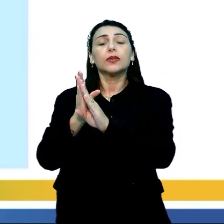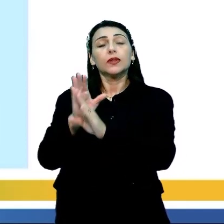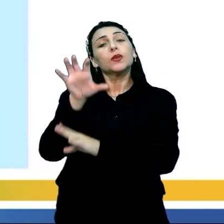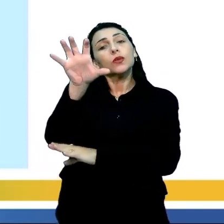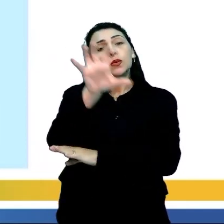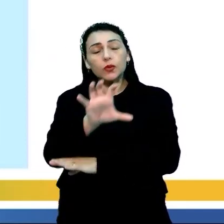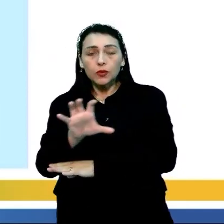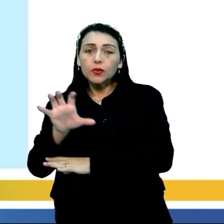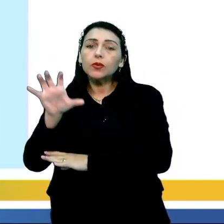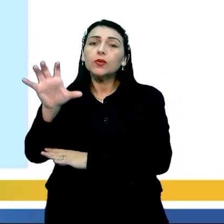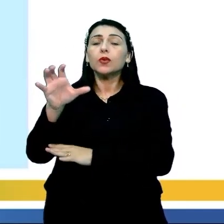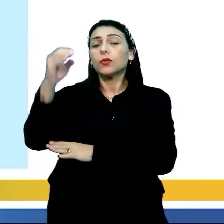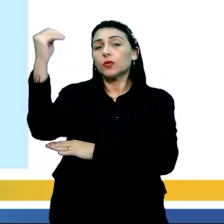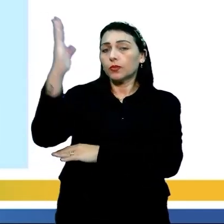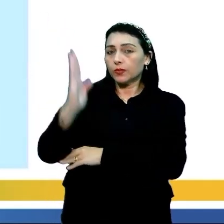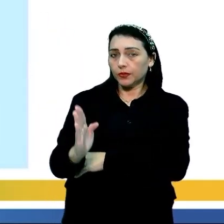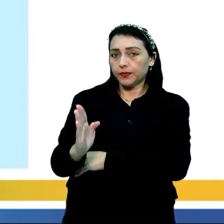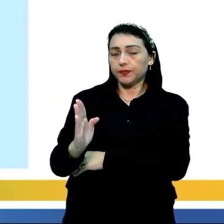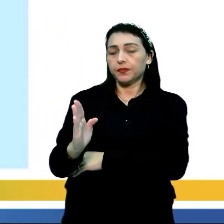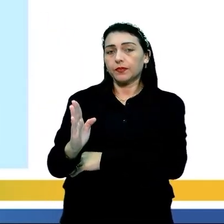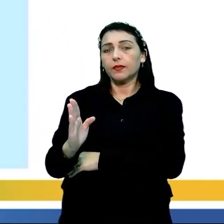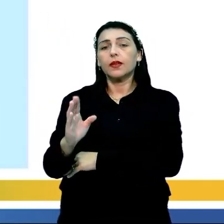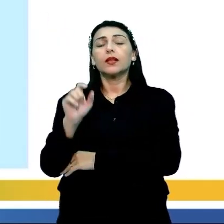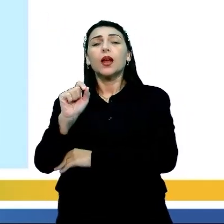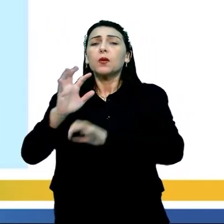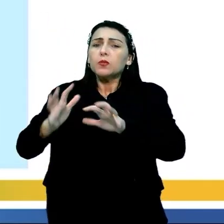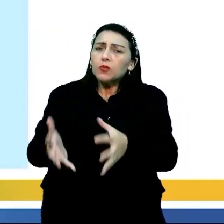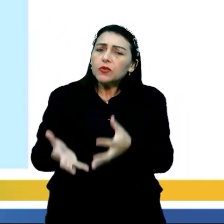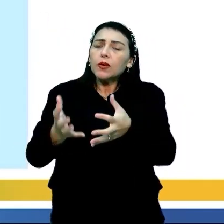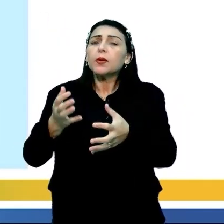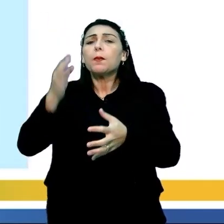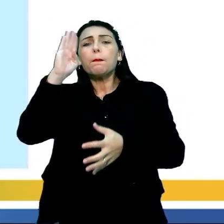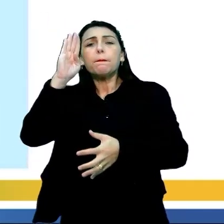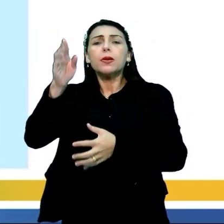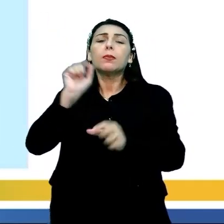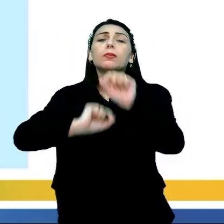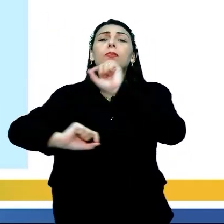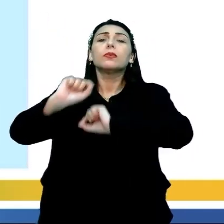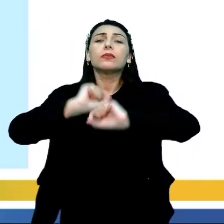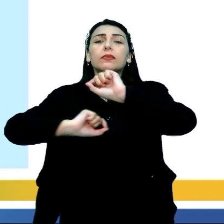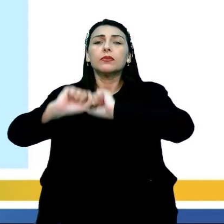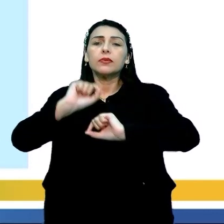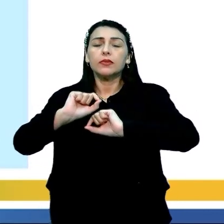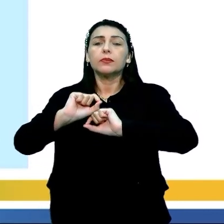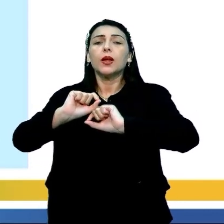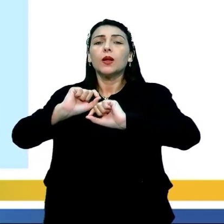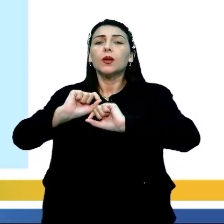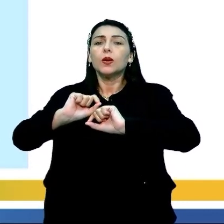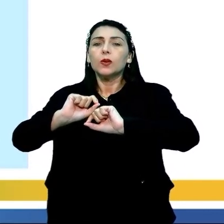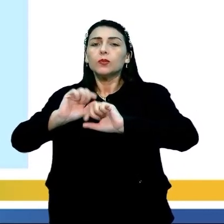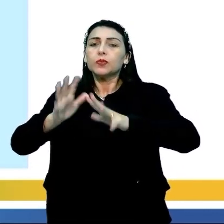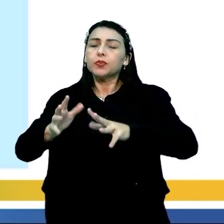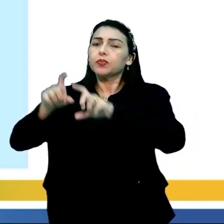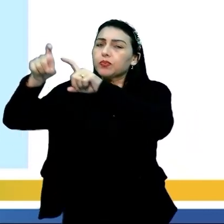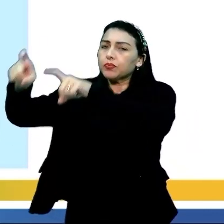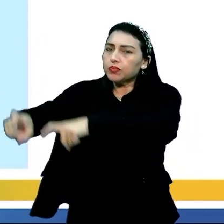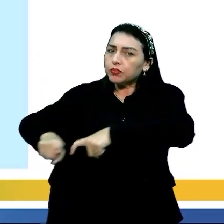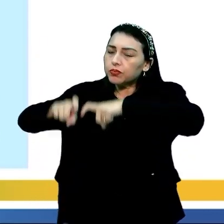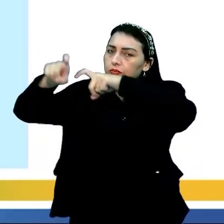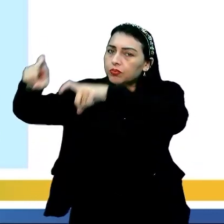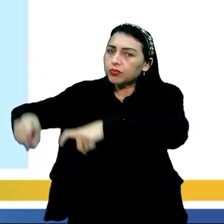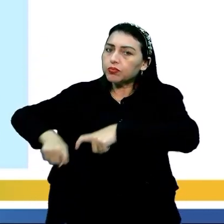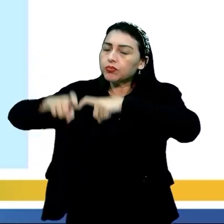domínios morfoclimáticos no Brasil. E eles são motivados principalmente pelo avanço da agropecuária,